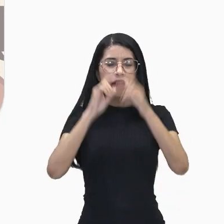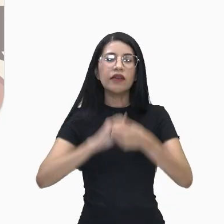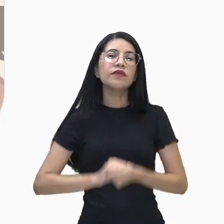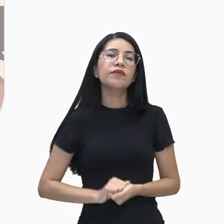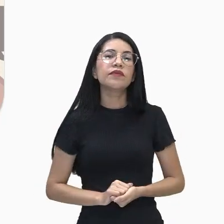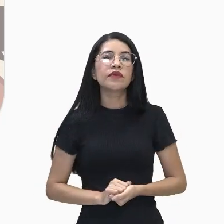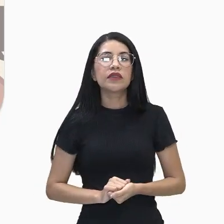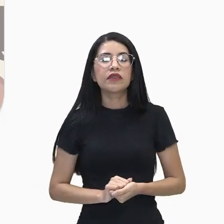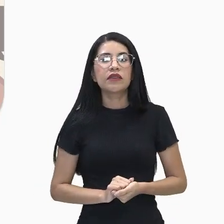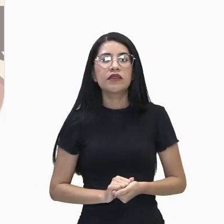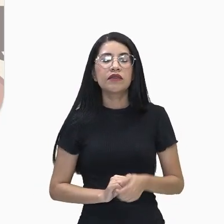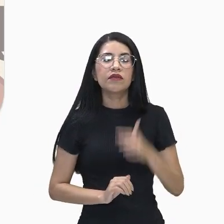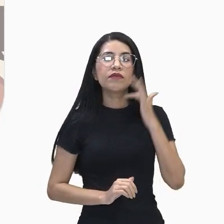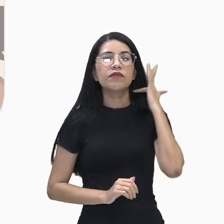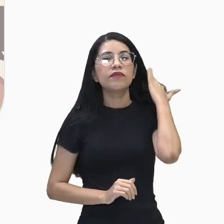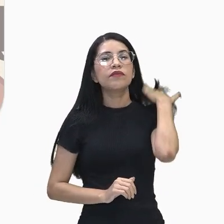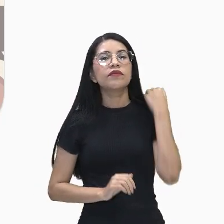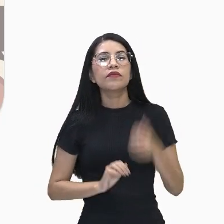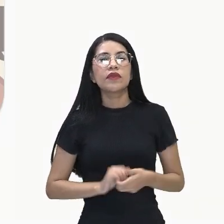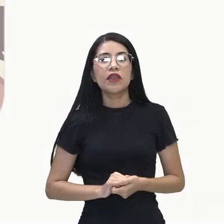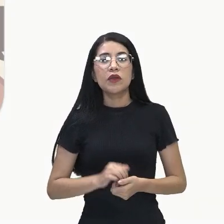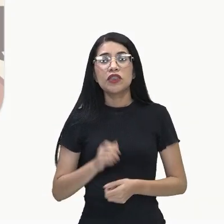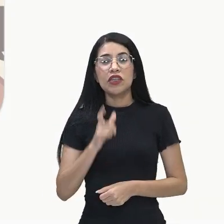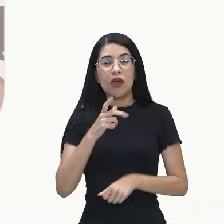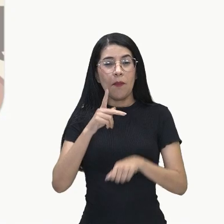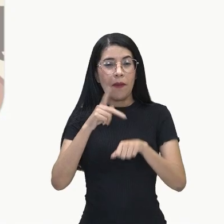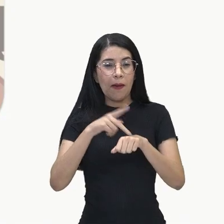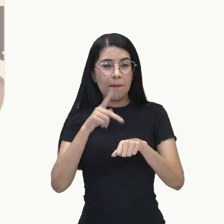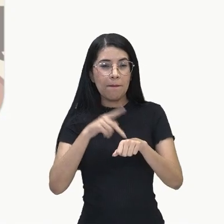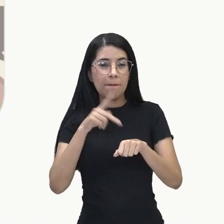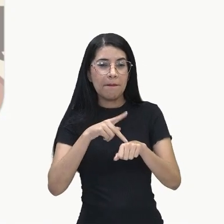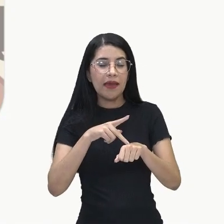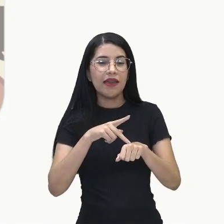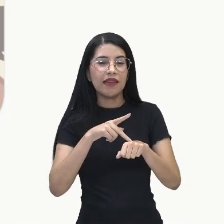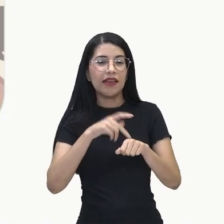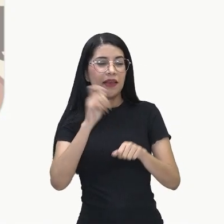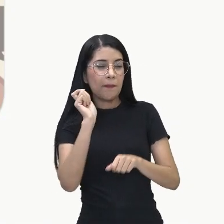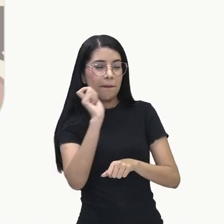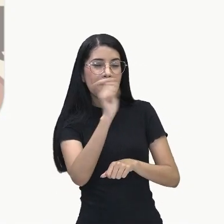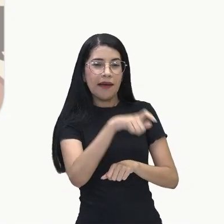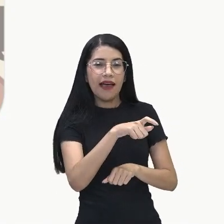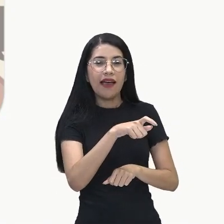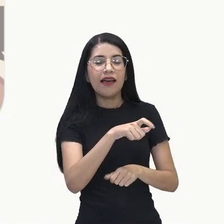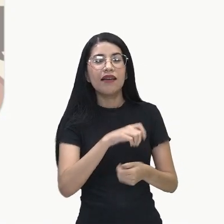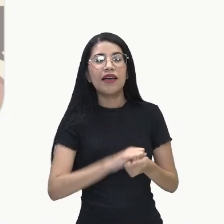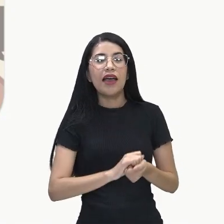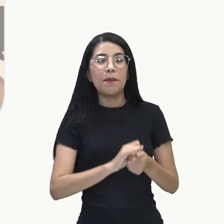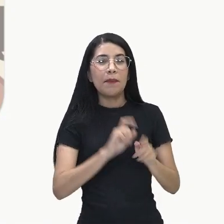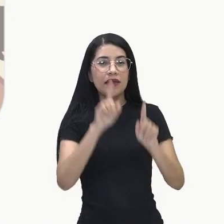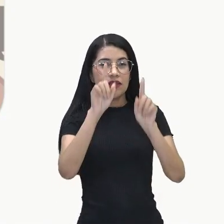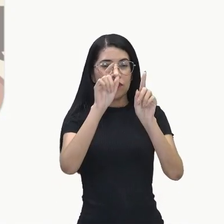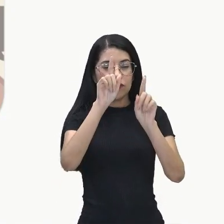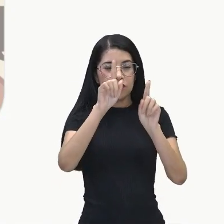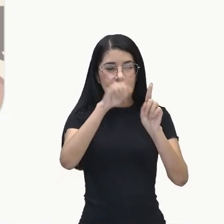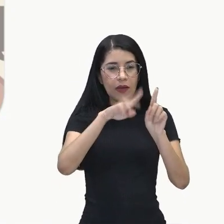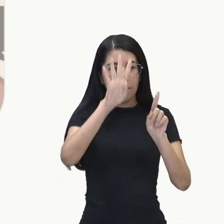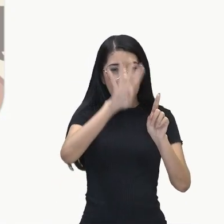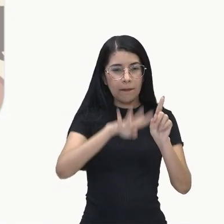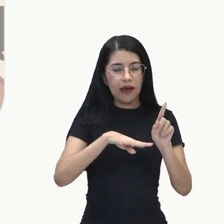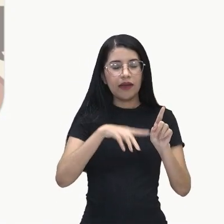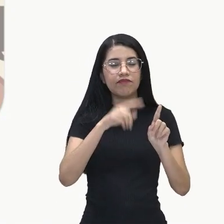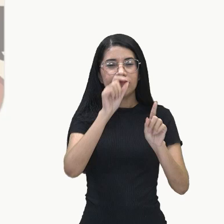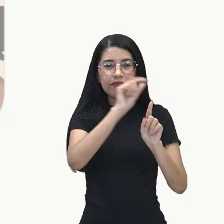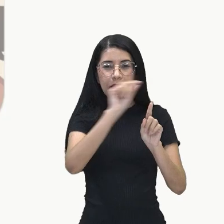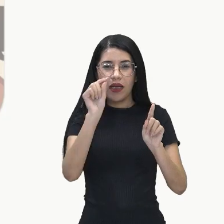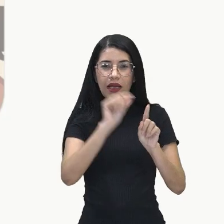tá ali uma pedra na cabeça do outro, né? Aí vou lá, marco, depois eu digo, desenho querer dizer